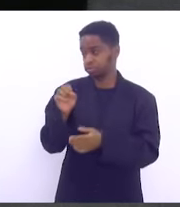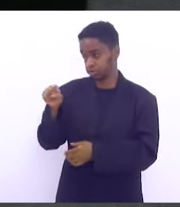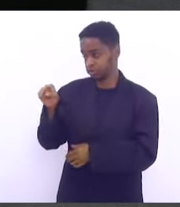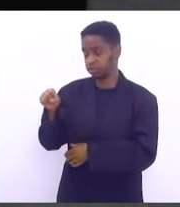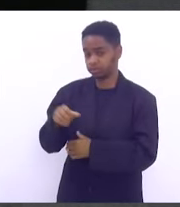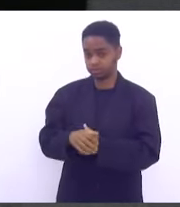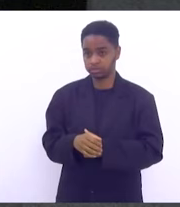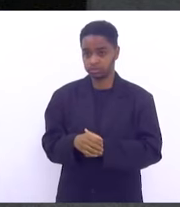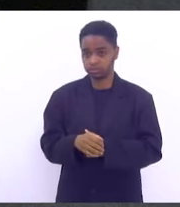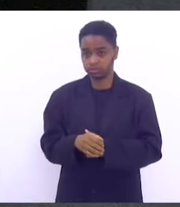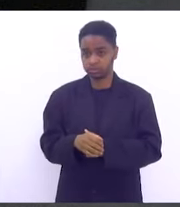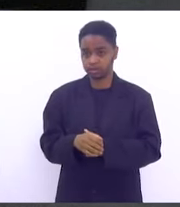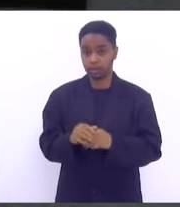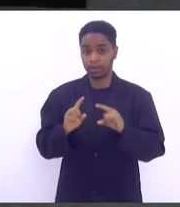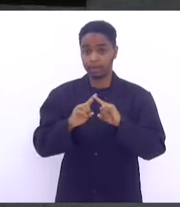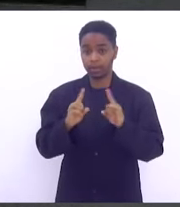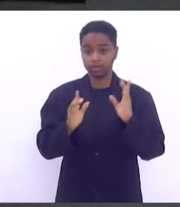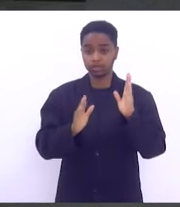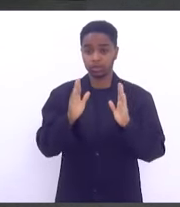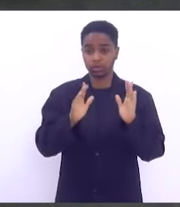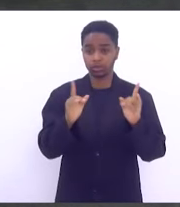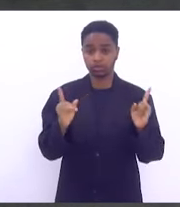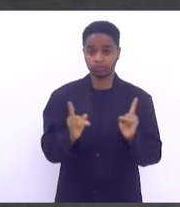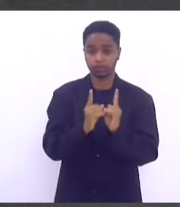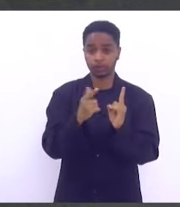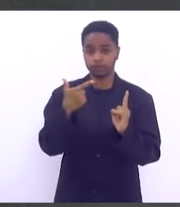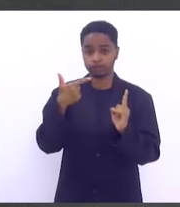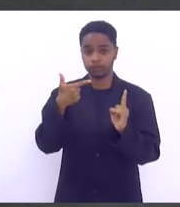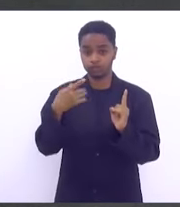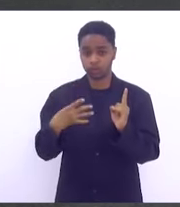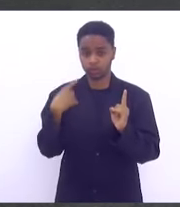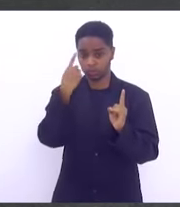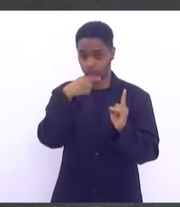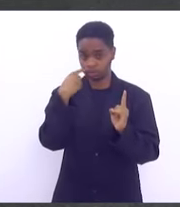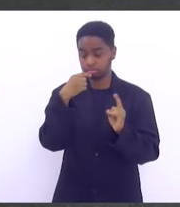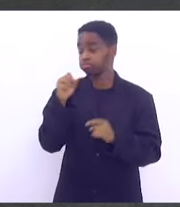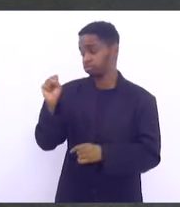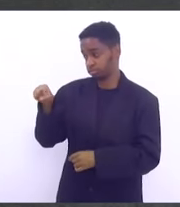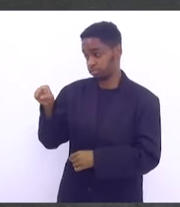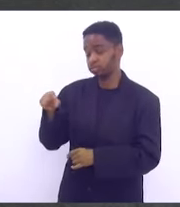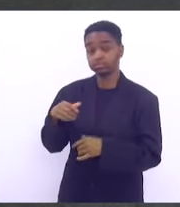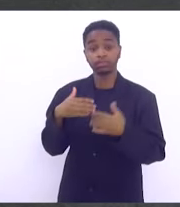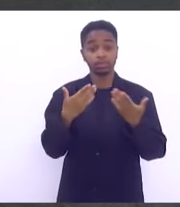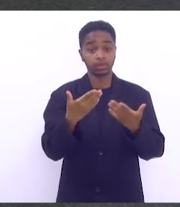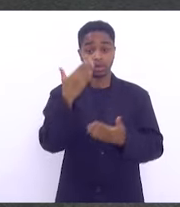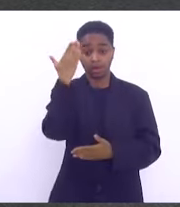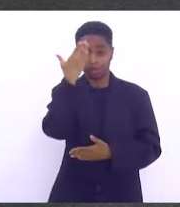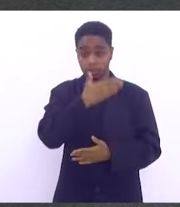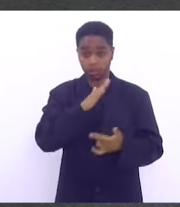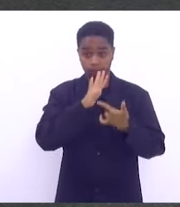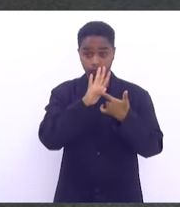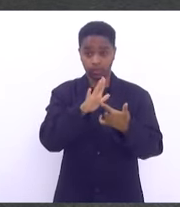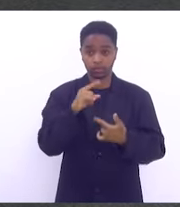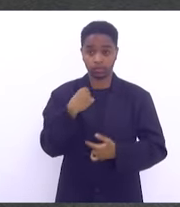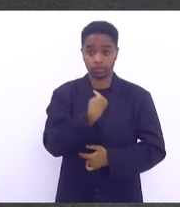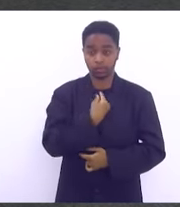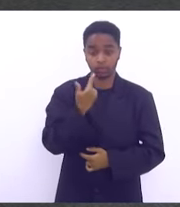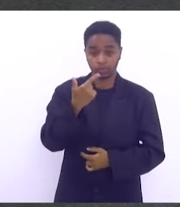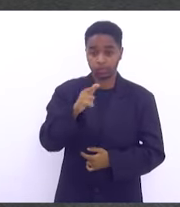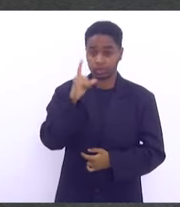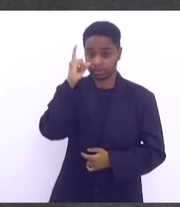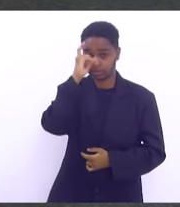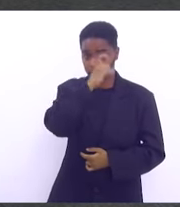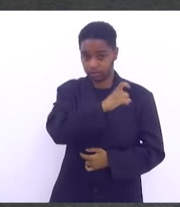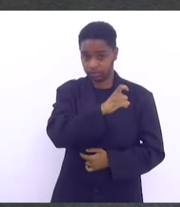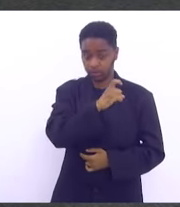E durou menos de 24 horas. Sim. Não, o que vem comprovar que nós não teríamos nenhuma dificuldade de